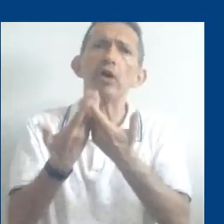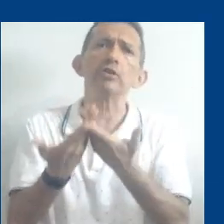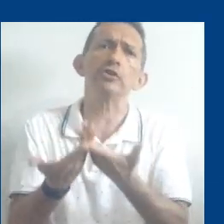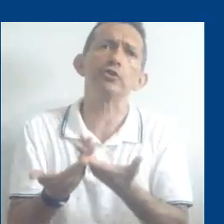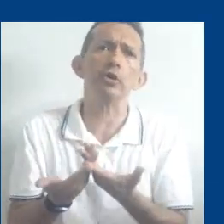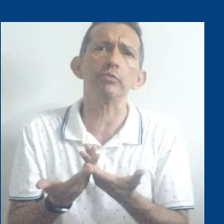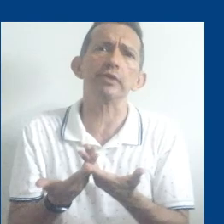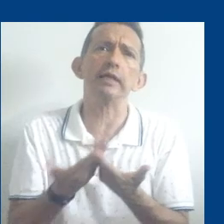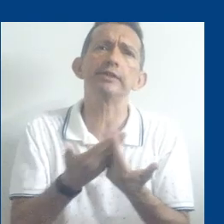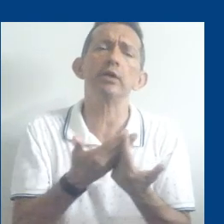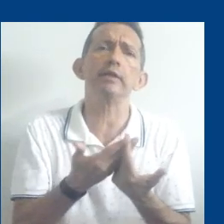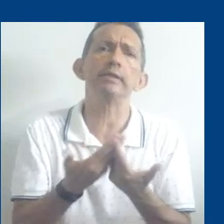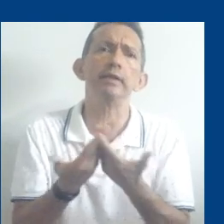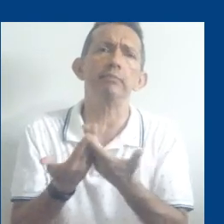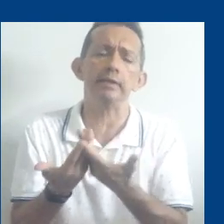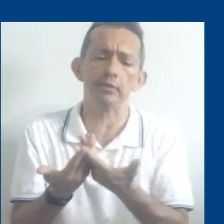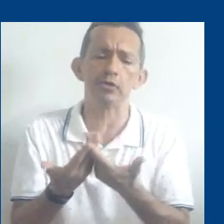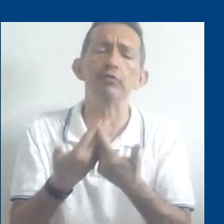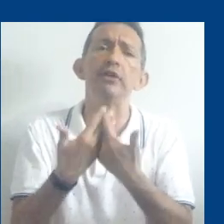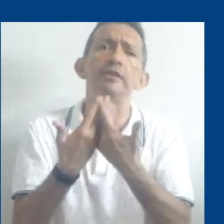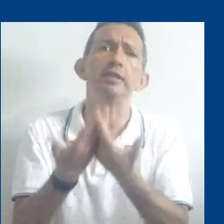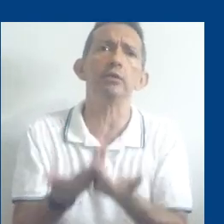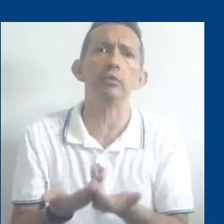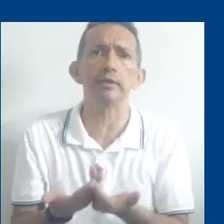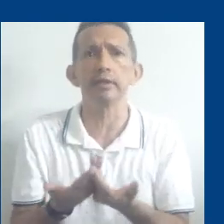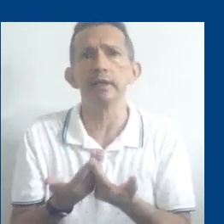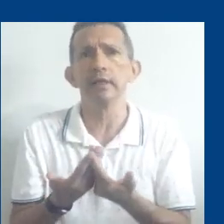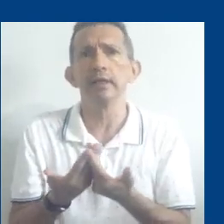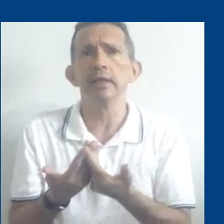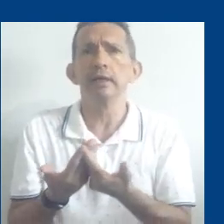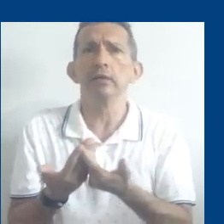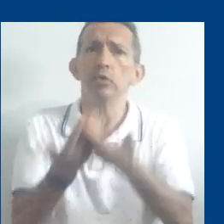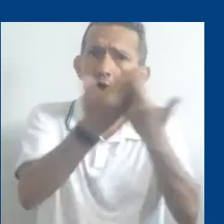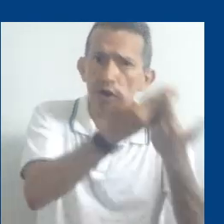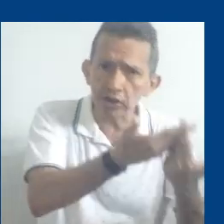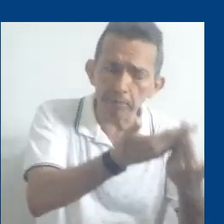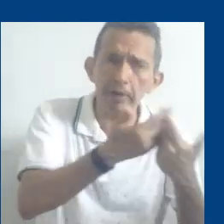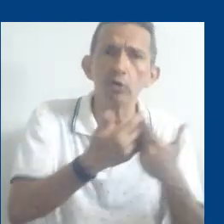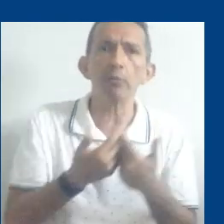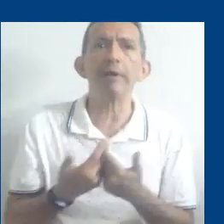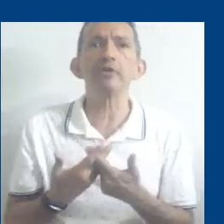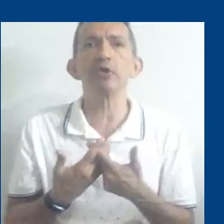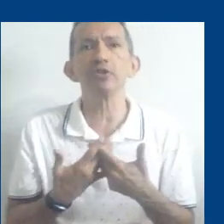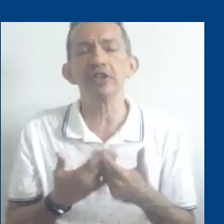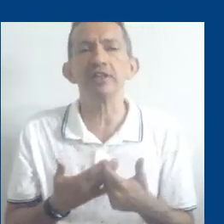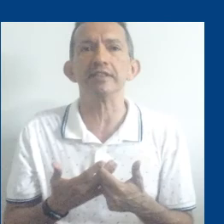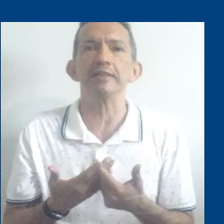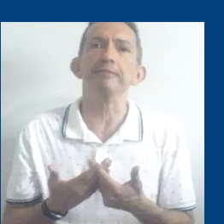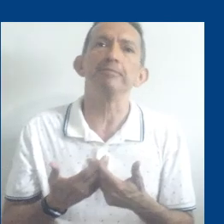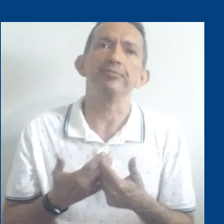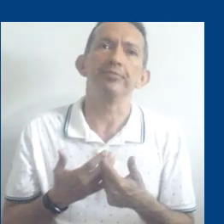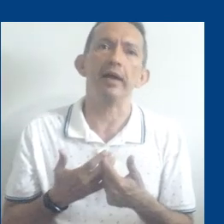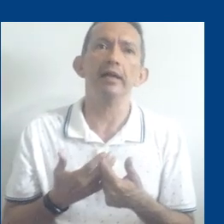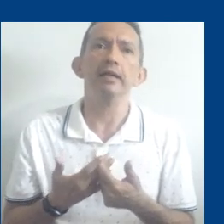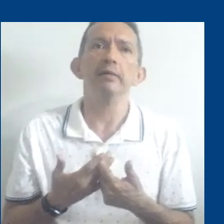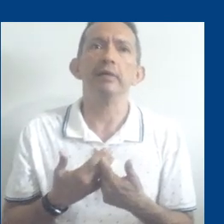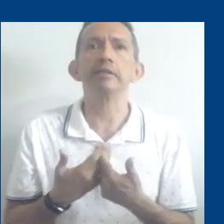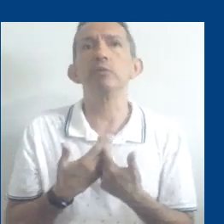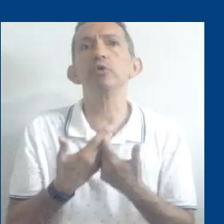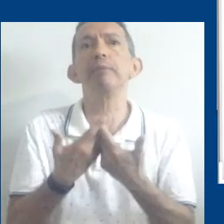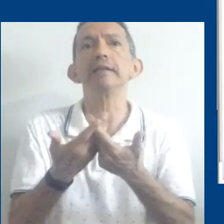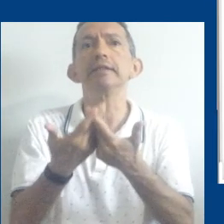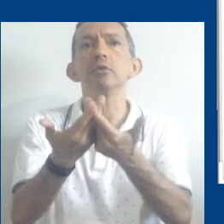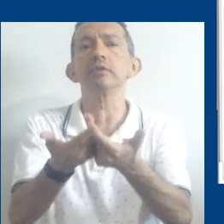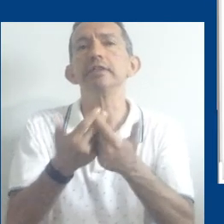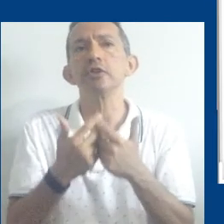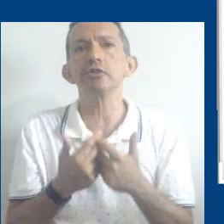os peroxissomos, eles são enzimas, ou são vesículas, cuja origem também é no complexo golgiense. Tá? Porque eles são